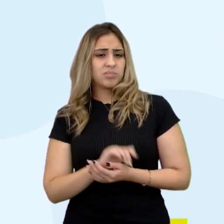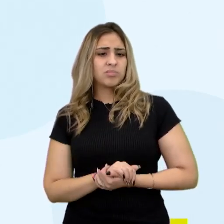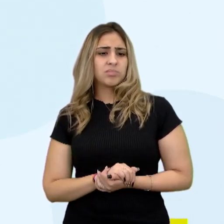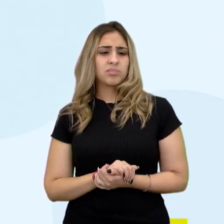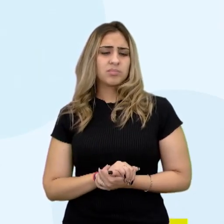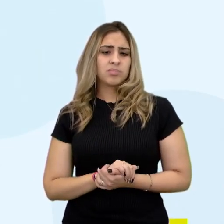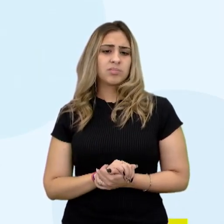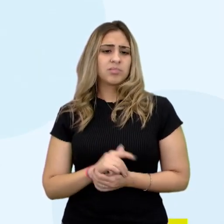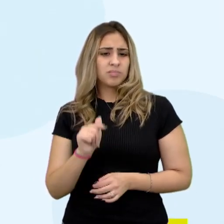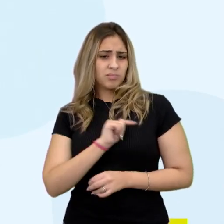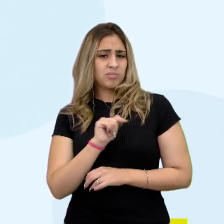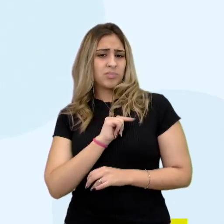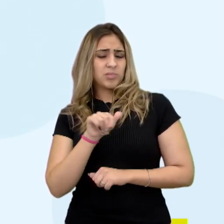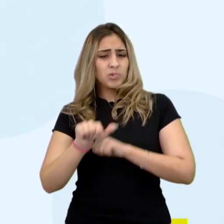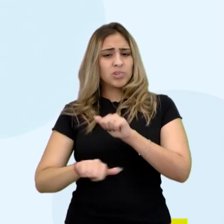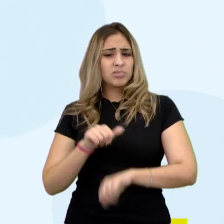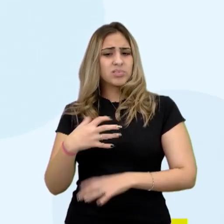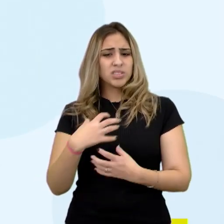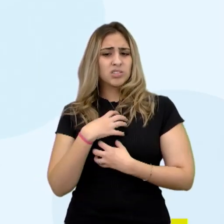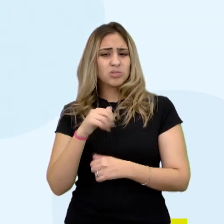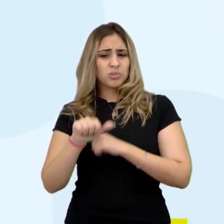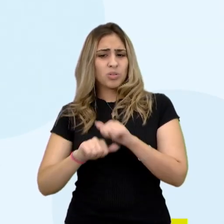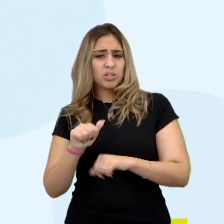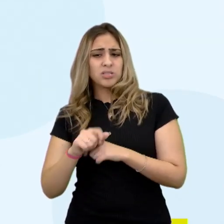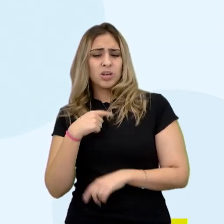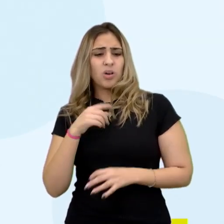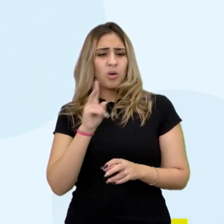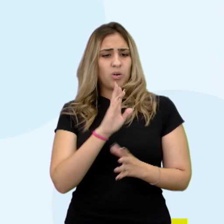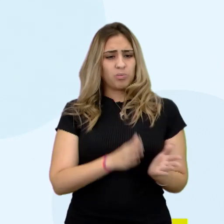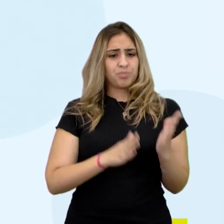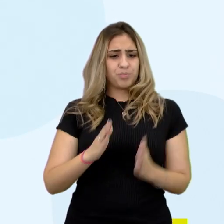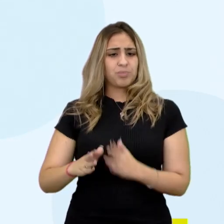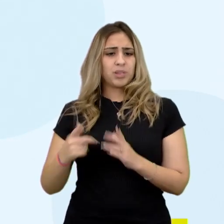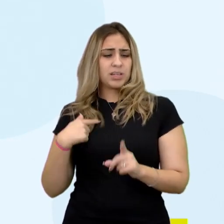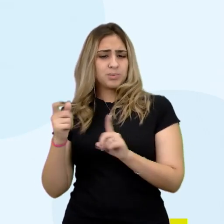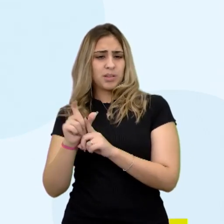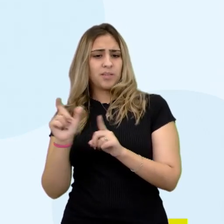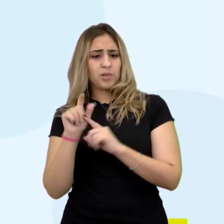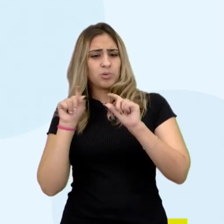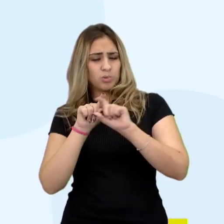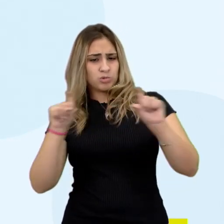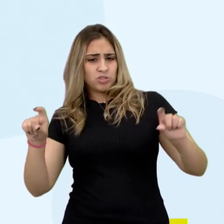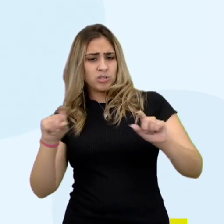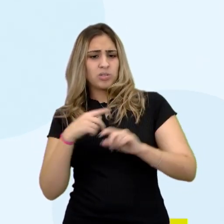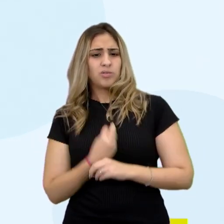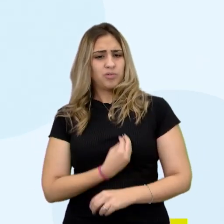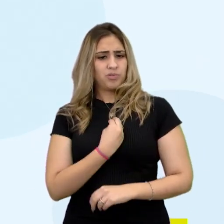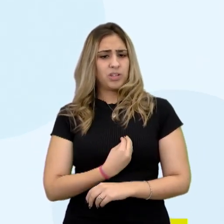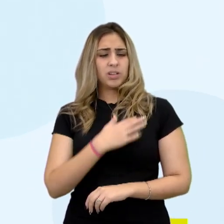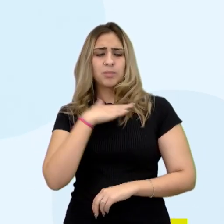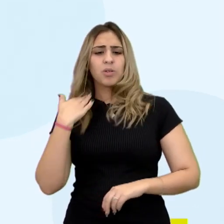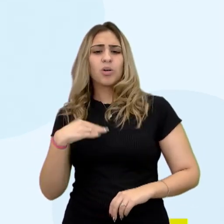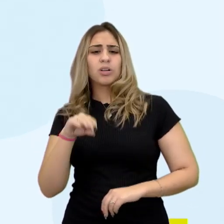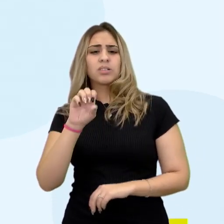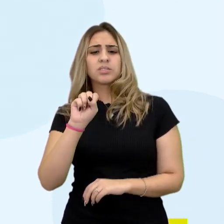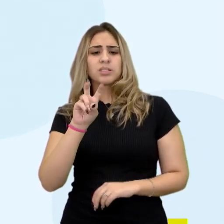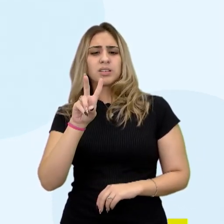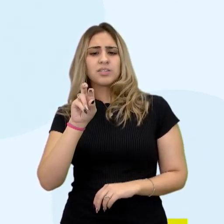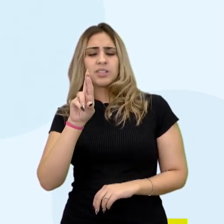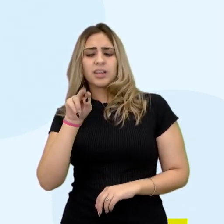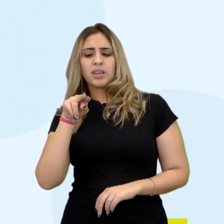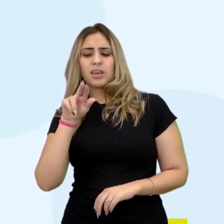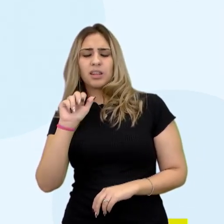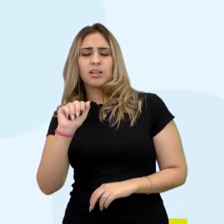pergunto para ti. Haveria alguma alteração de sentido se trocássemos a ordem das palavras no título para Vida e Morte Severina? Olha só,